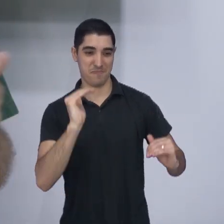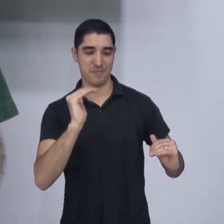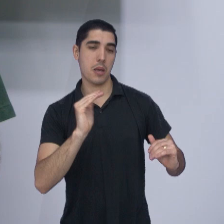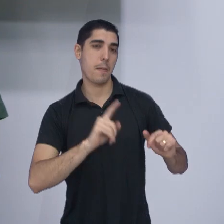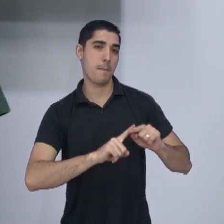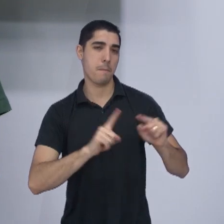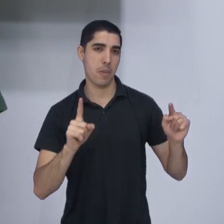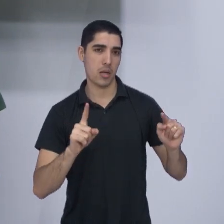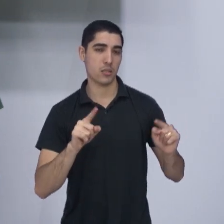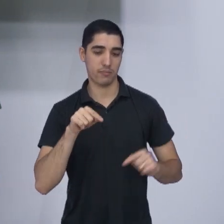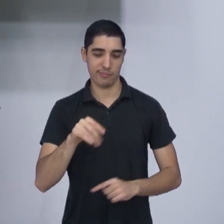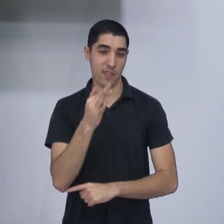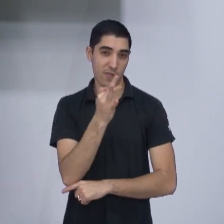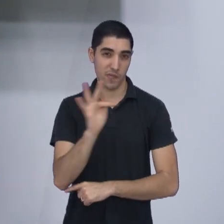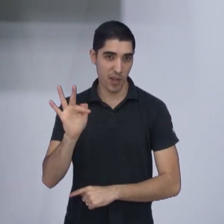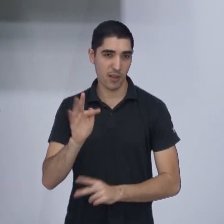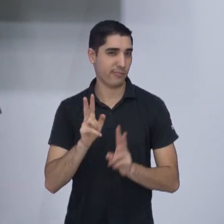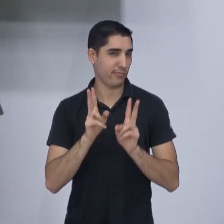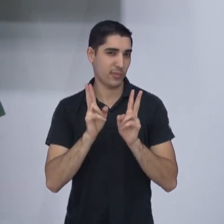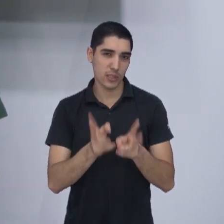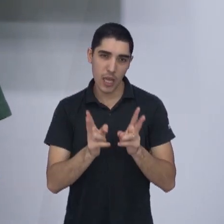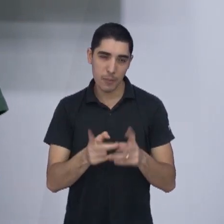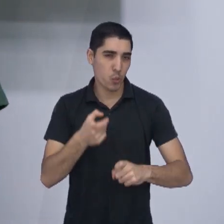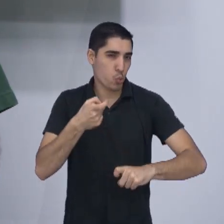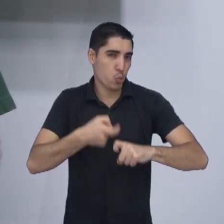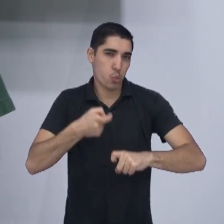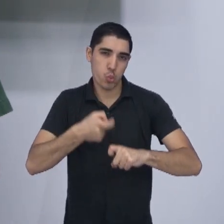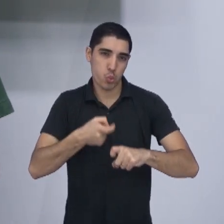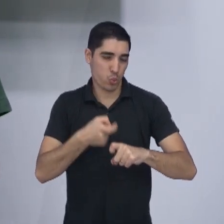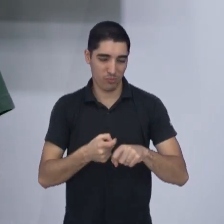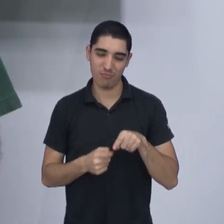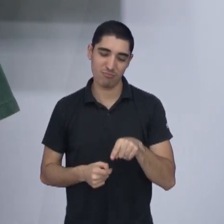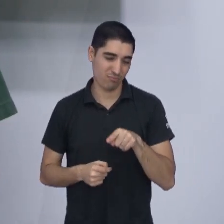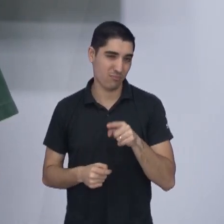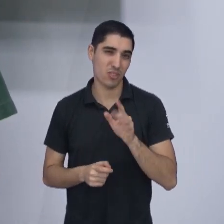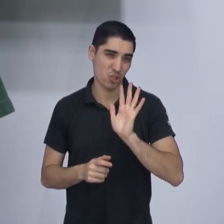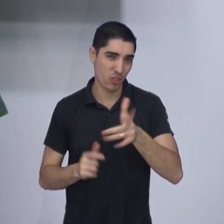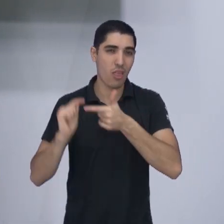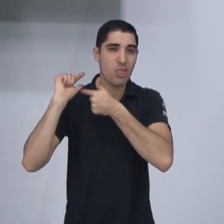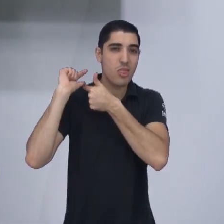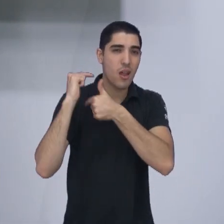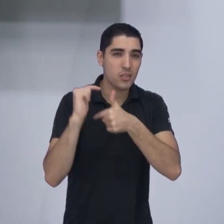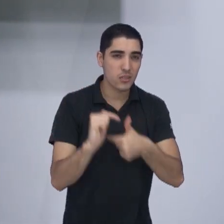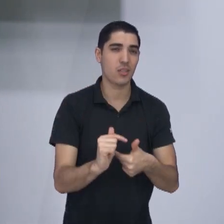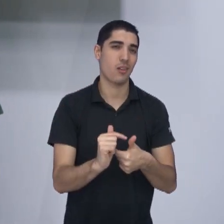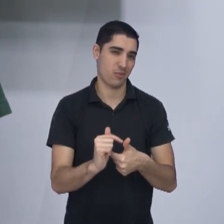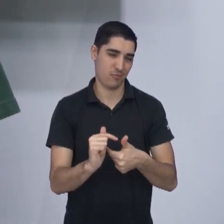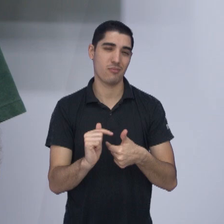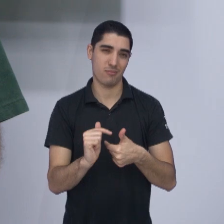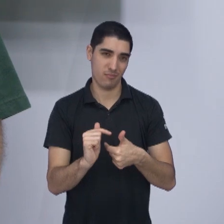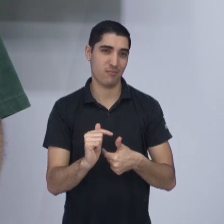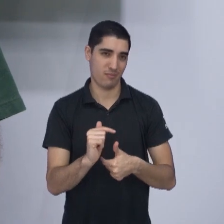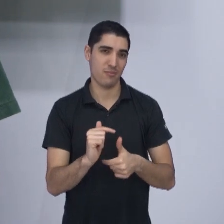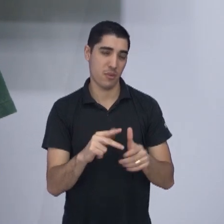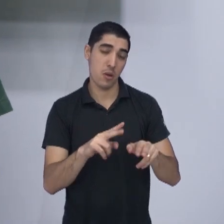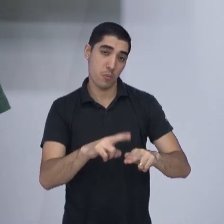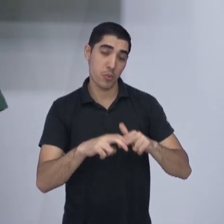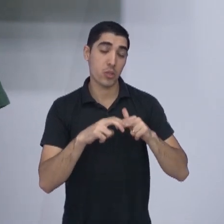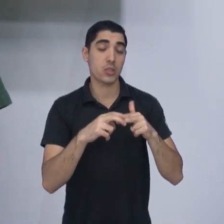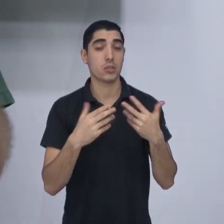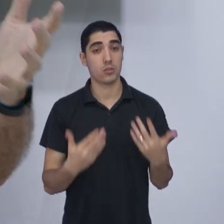como você falou, sempre é Franca, né? Sempre pode complicar, enfim, sempre tem a sua força, a sua tradição no basquete.